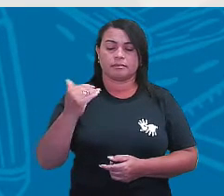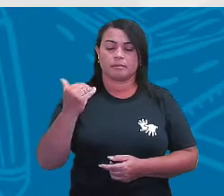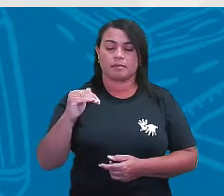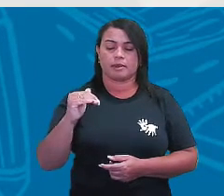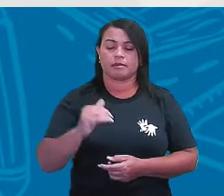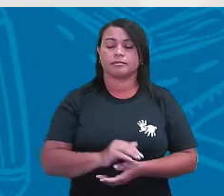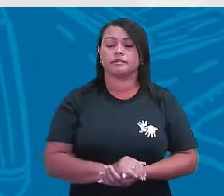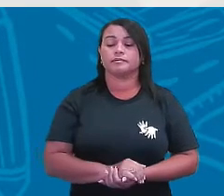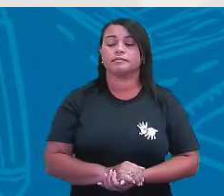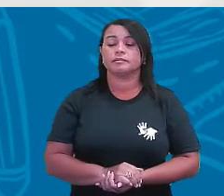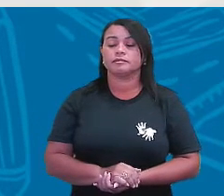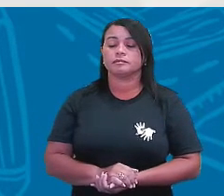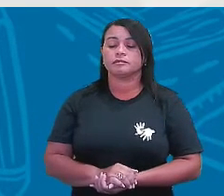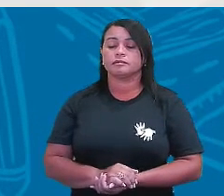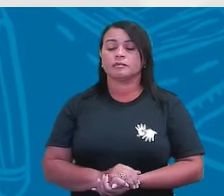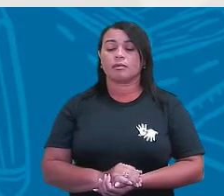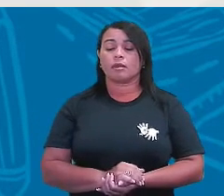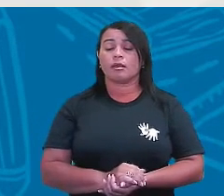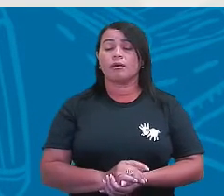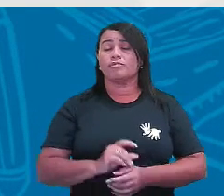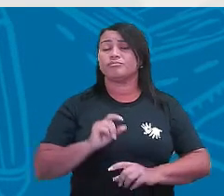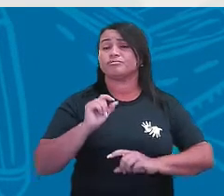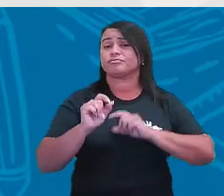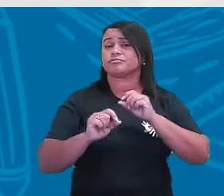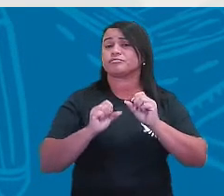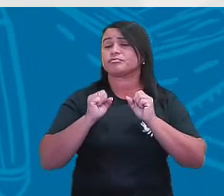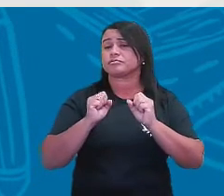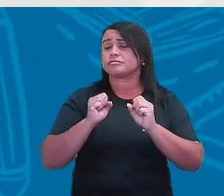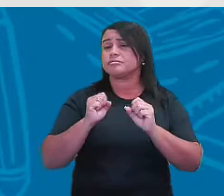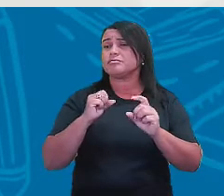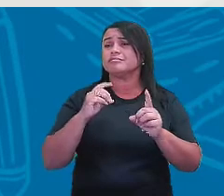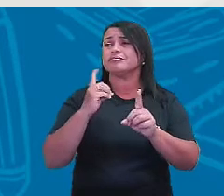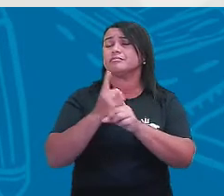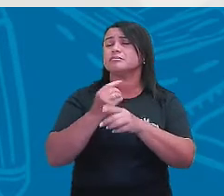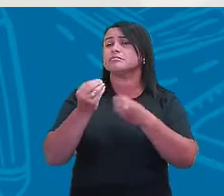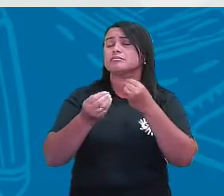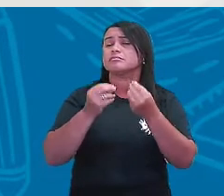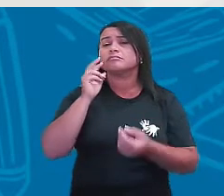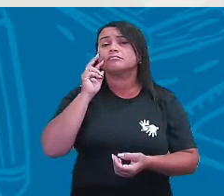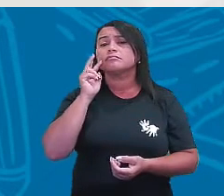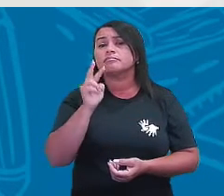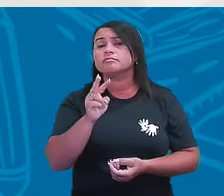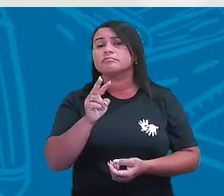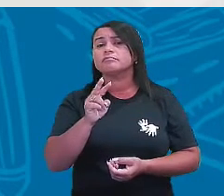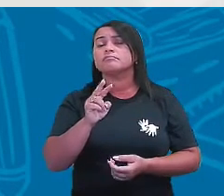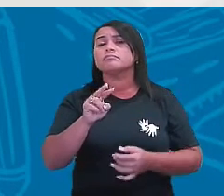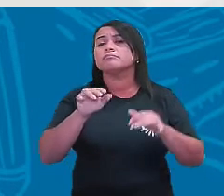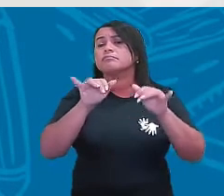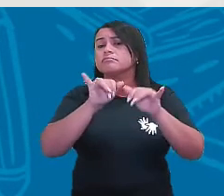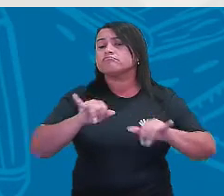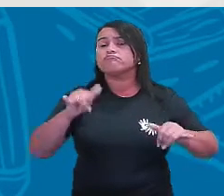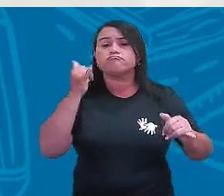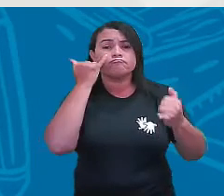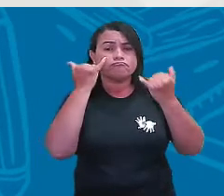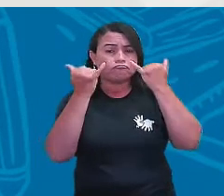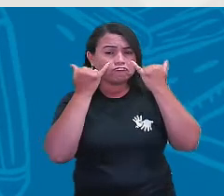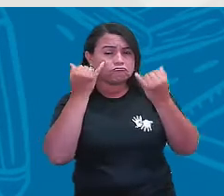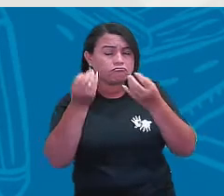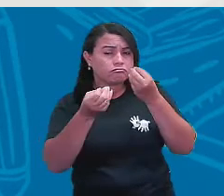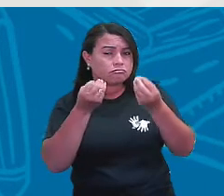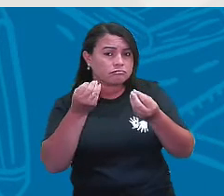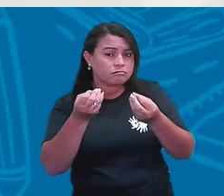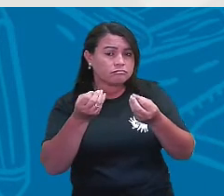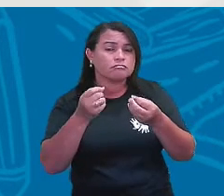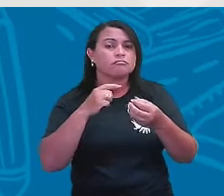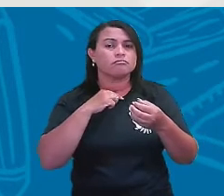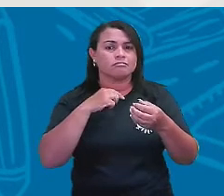E aí, onde é que eu posso achar? Onde é que eu posso ver essas informações? Nas embalagens, tá